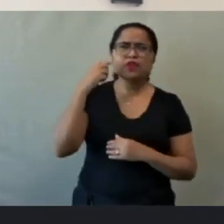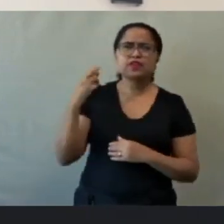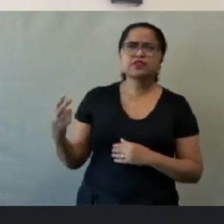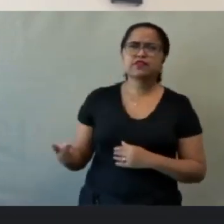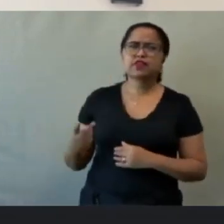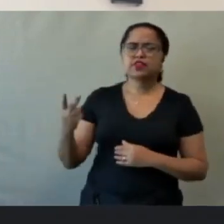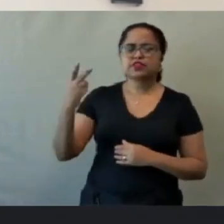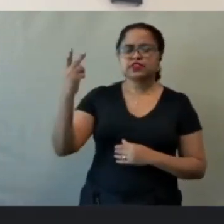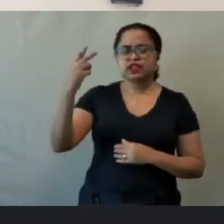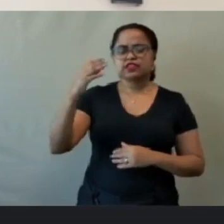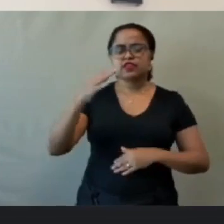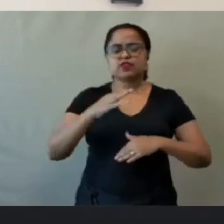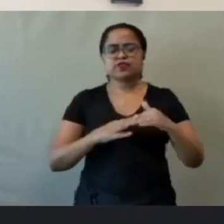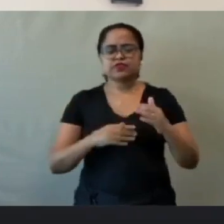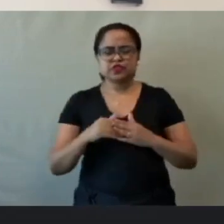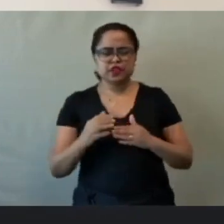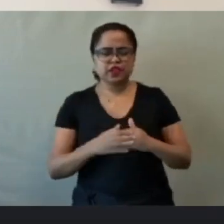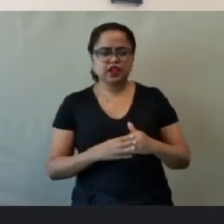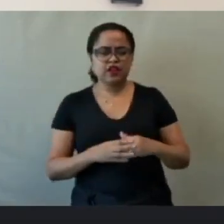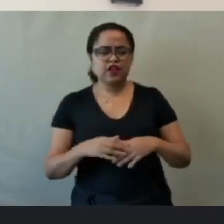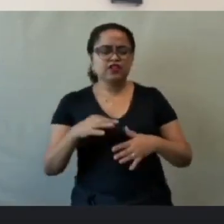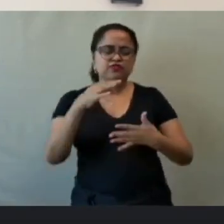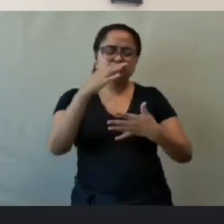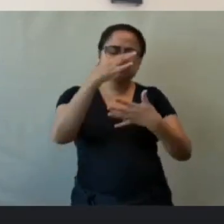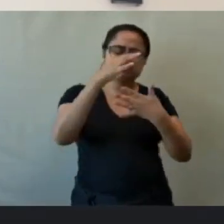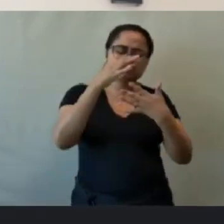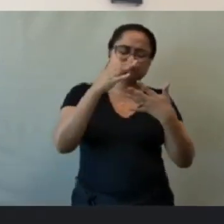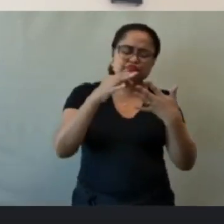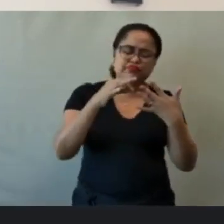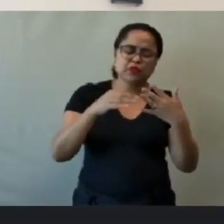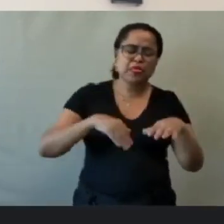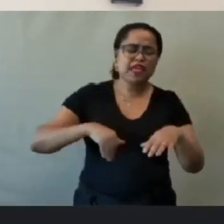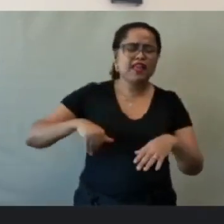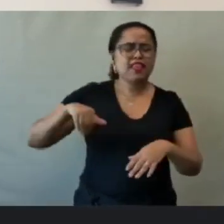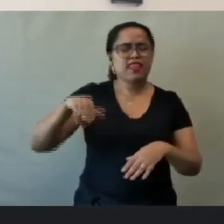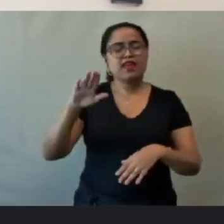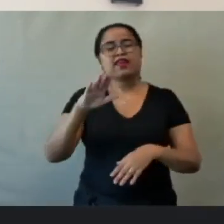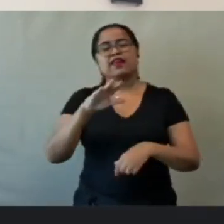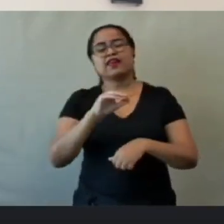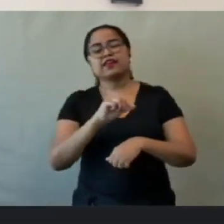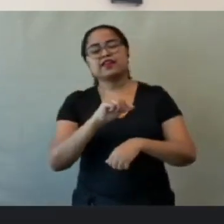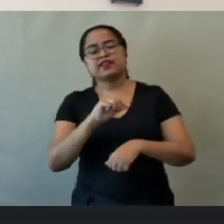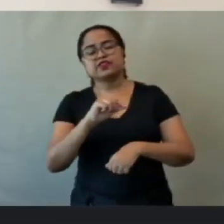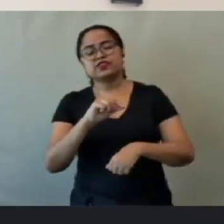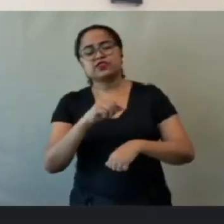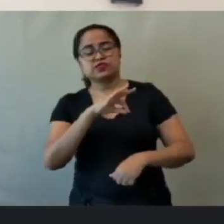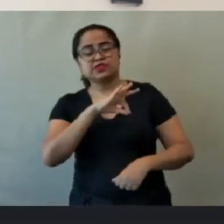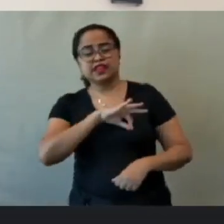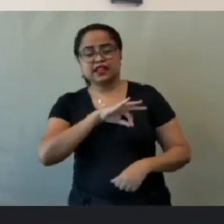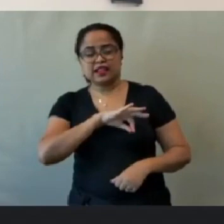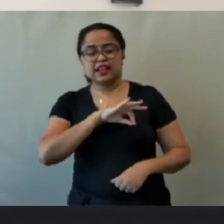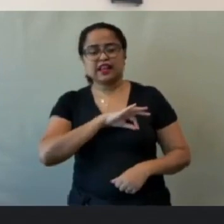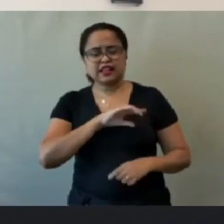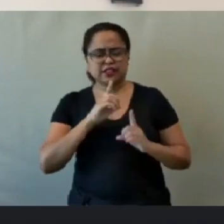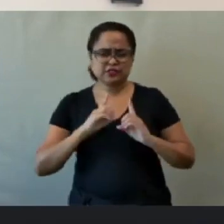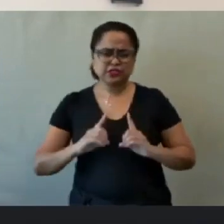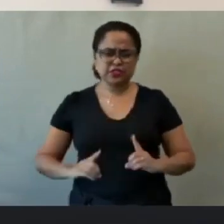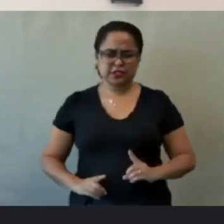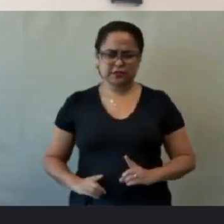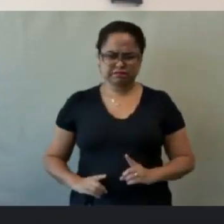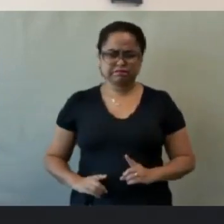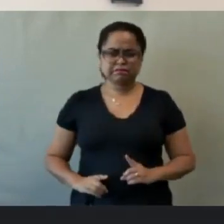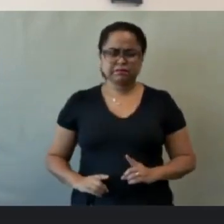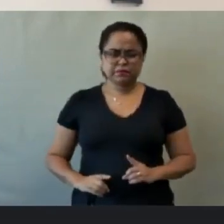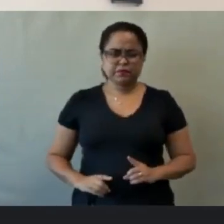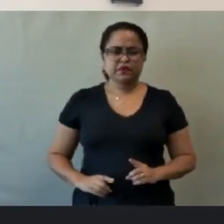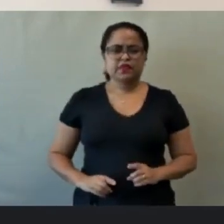de coisas, entende? Então, vai para além de um salário digno. Nós vamos pensar as condições de trabalho, a